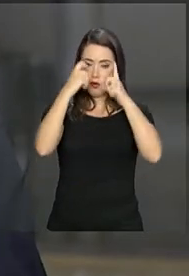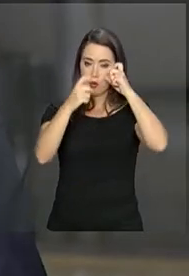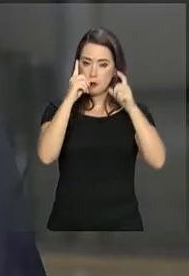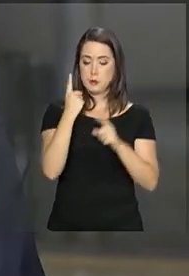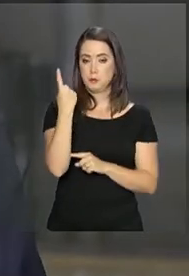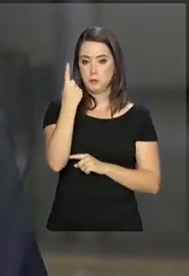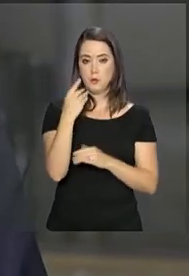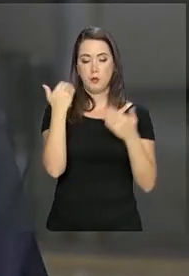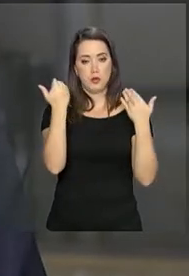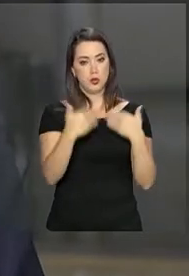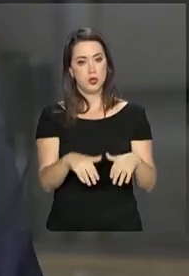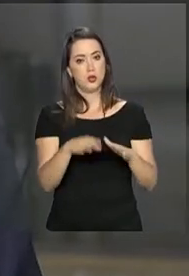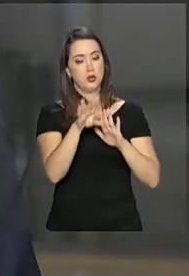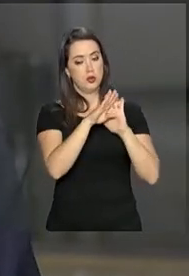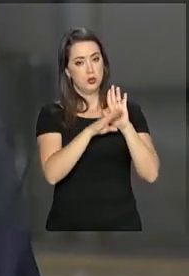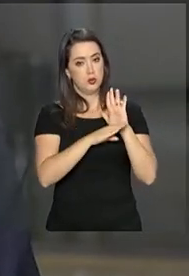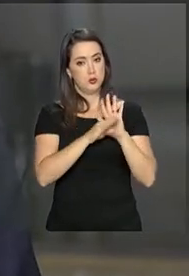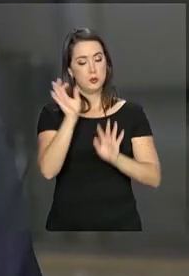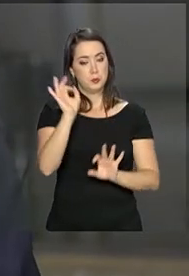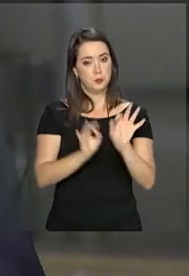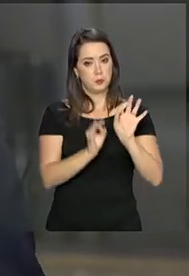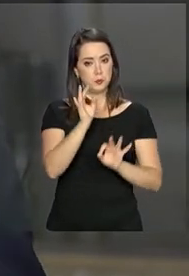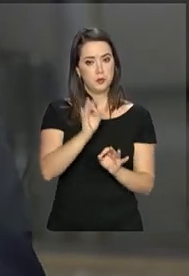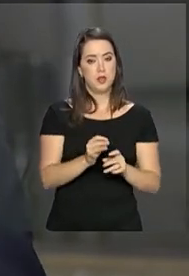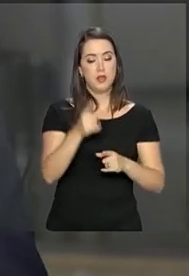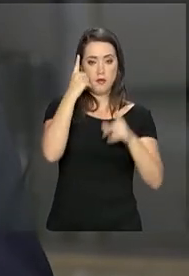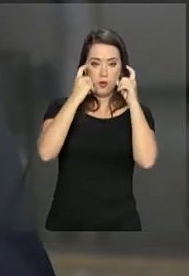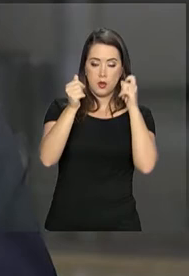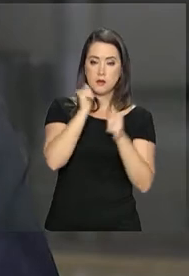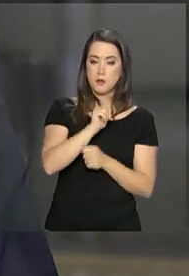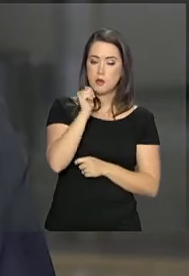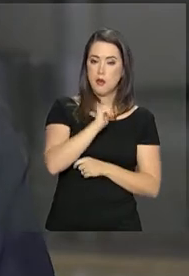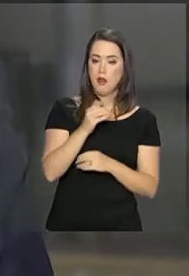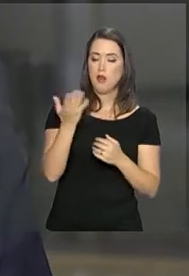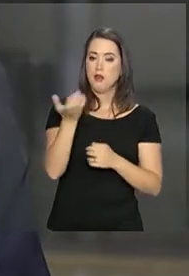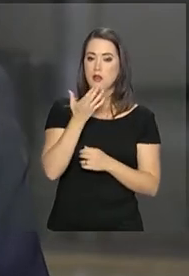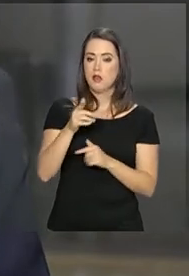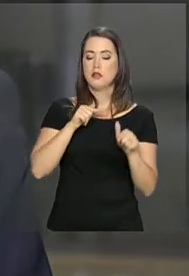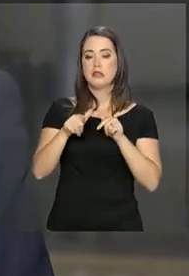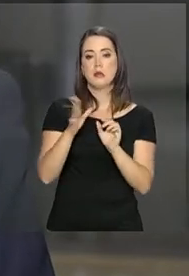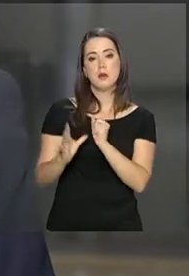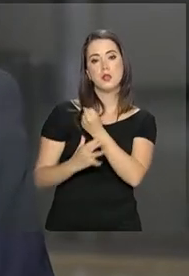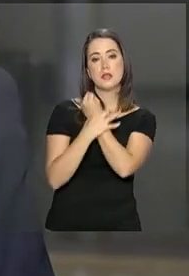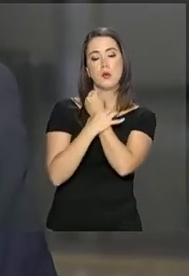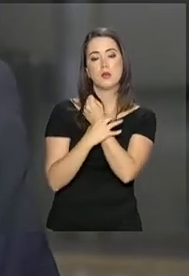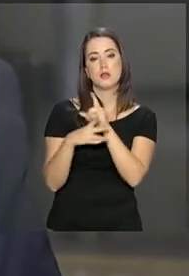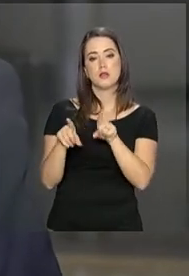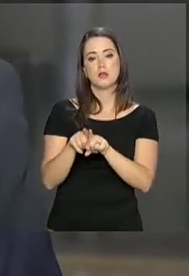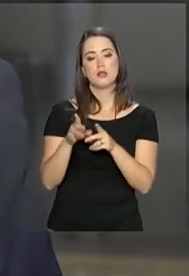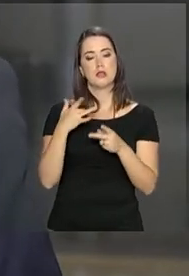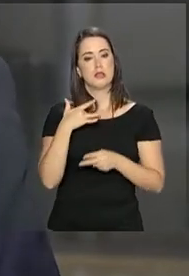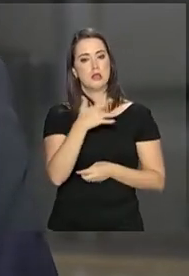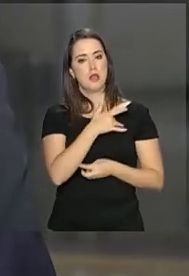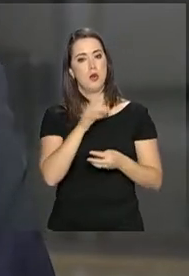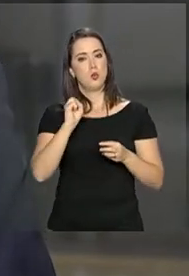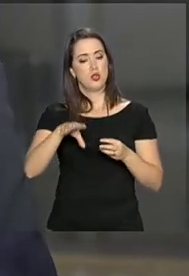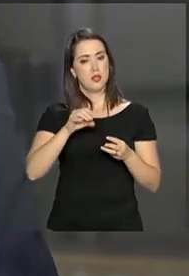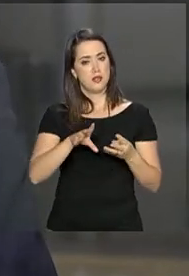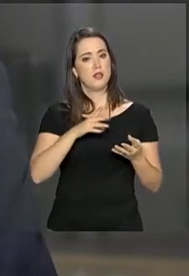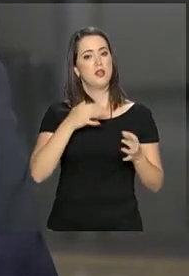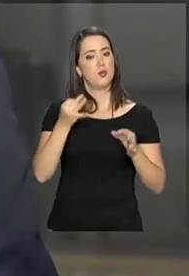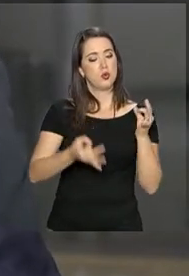nacional de enfrentamento à violência doméstica contra a mulher que prevê ações de segurança pública saúde educação